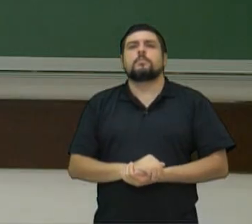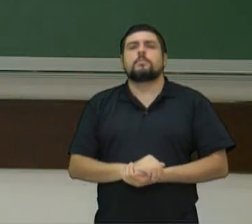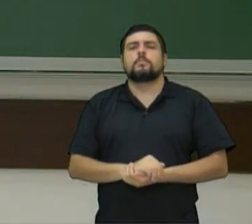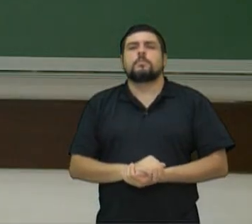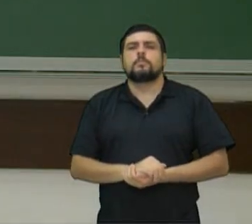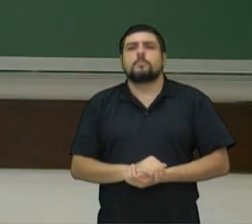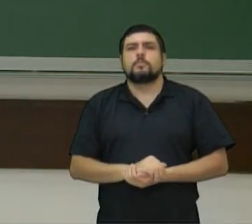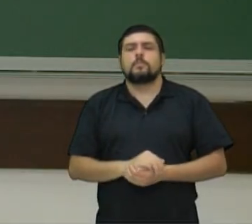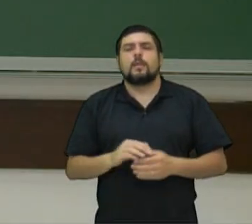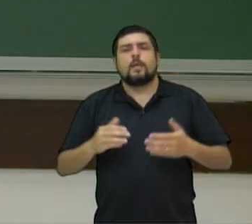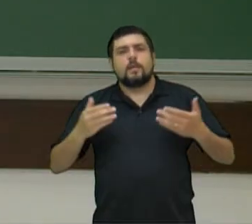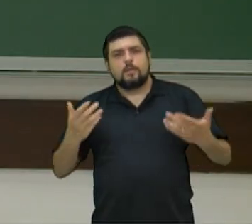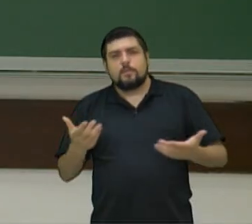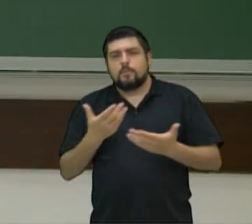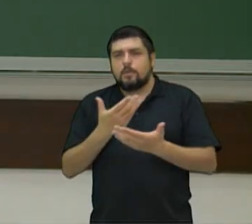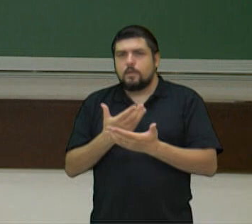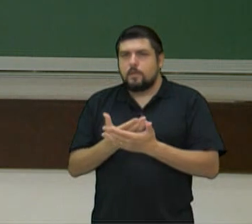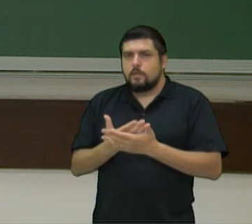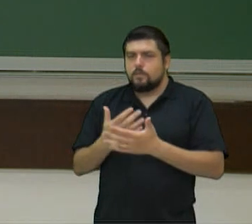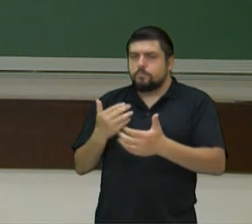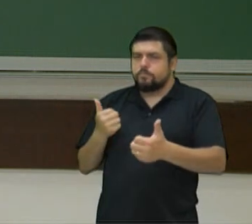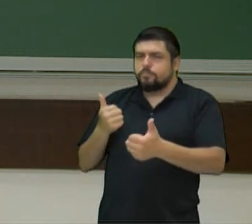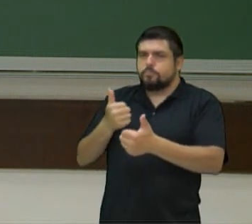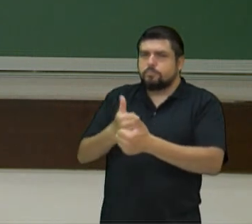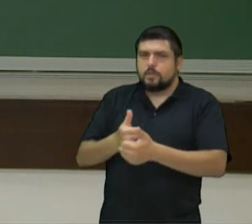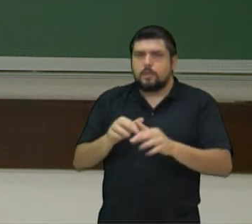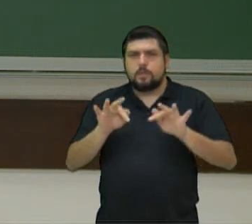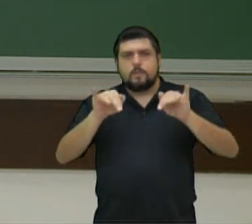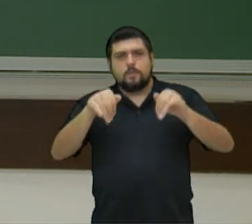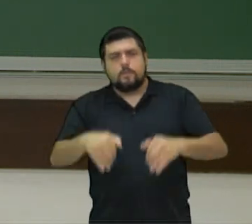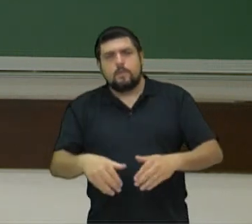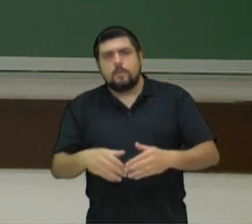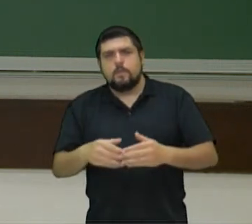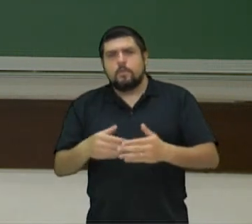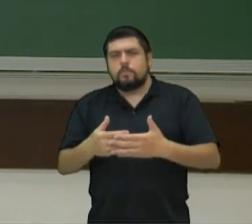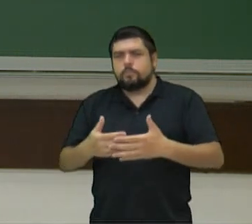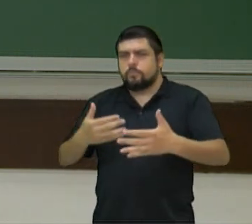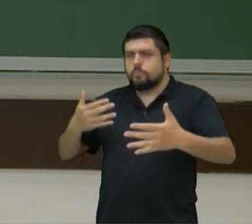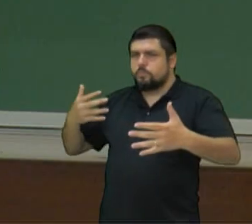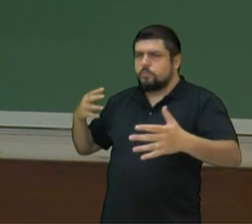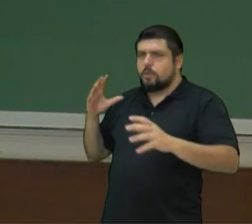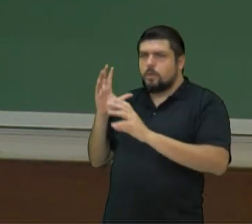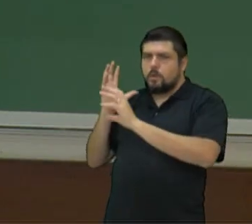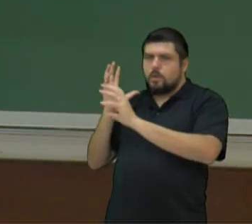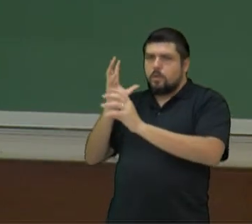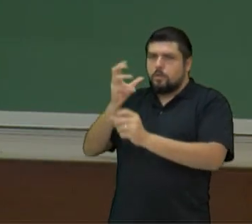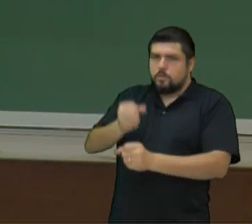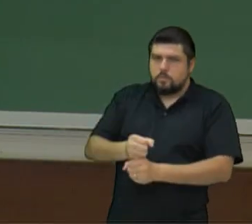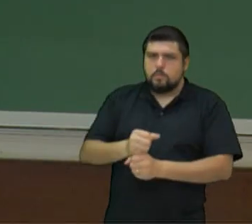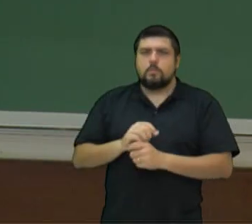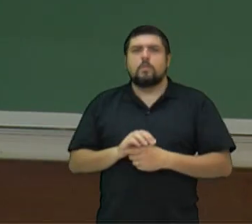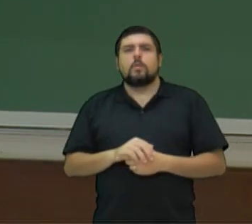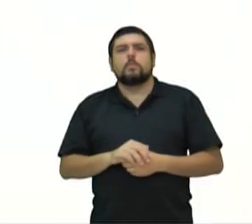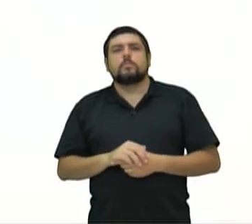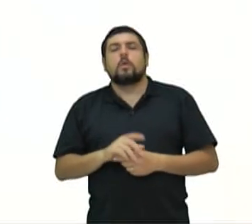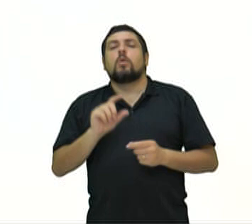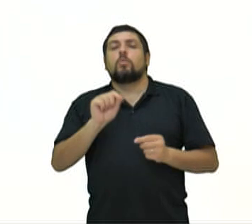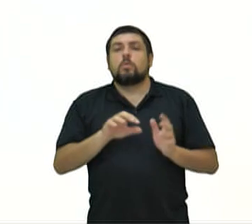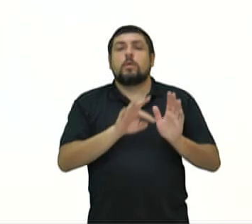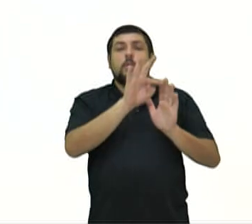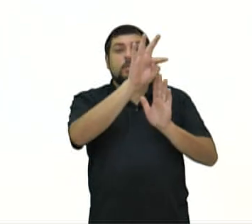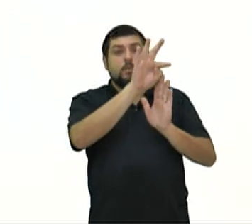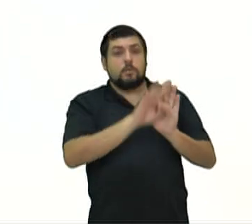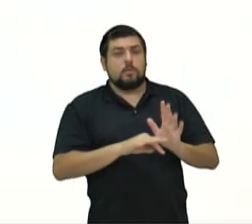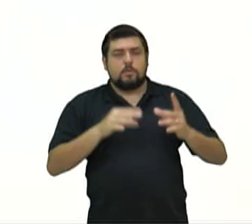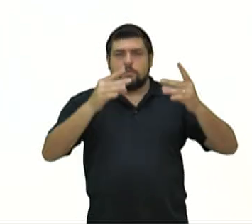Então, nossa aula está acabando, vamos revisar um pouquinho o que nós estudamos hoje? Vejam só, hoje nós estudamos os textos descritivos,